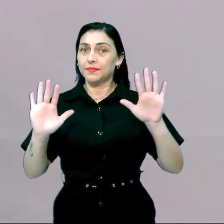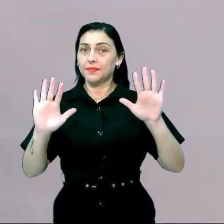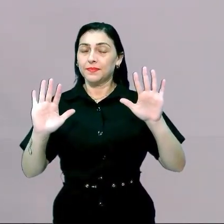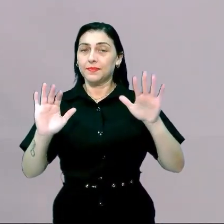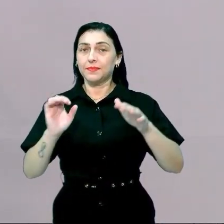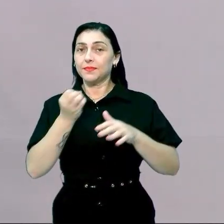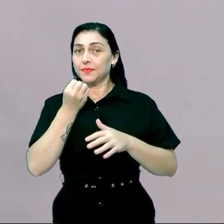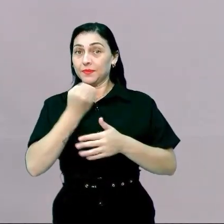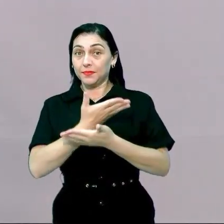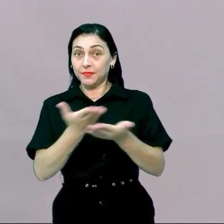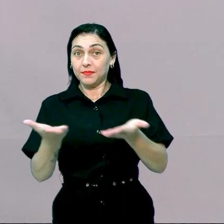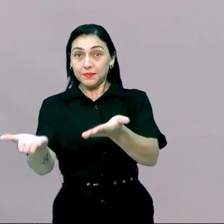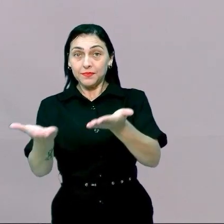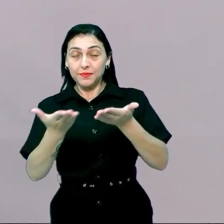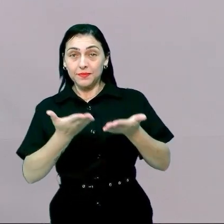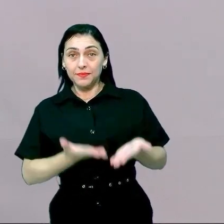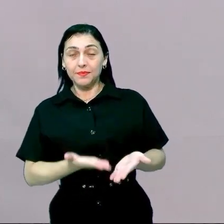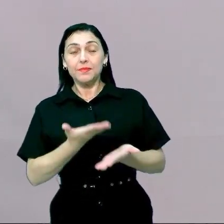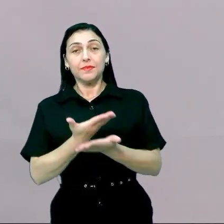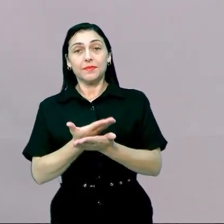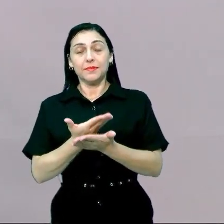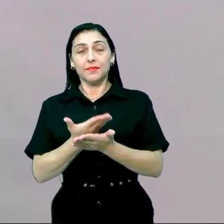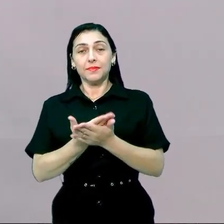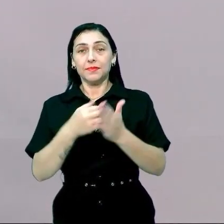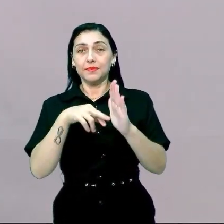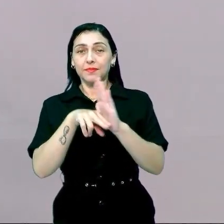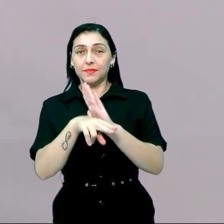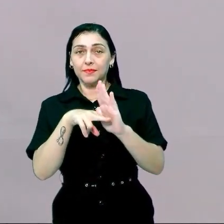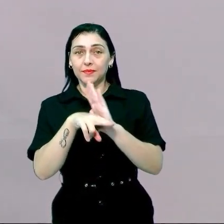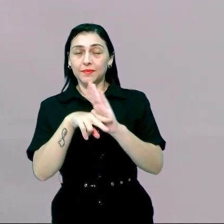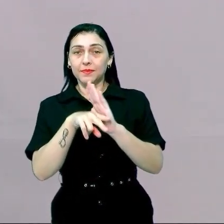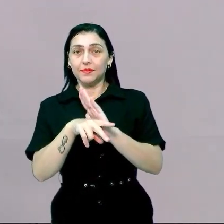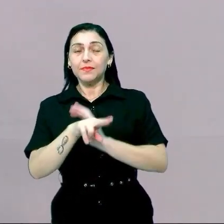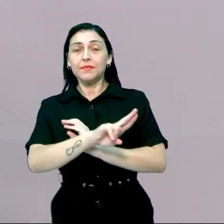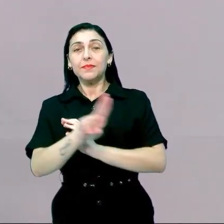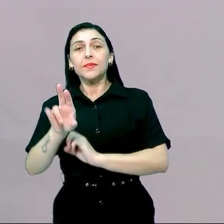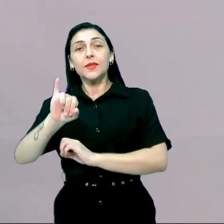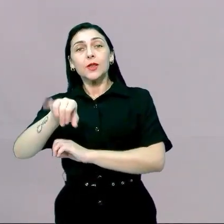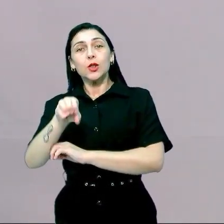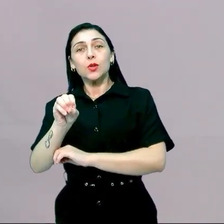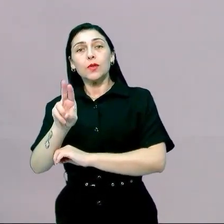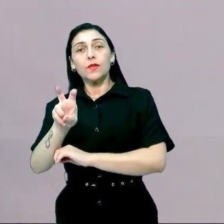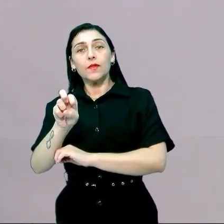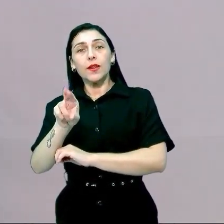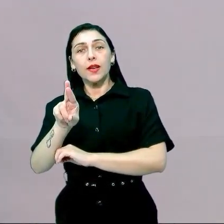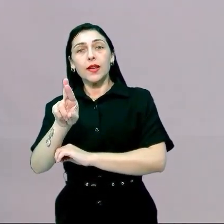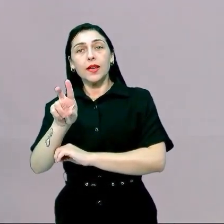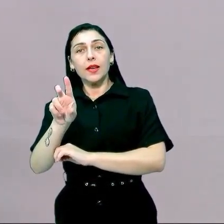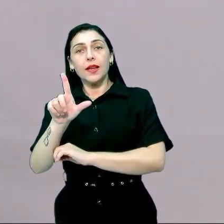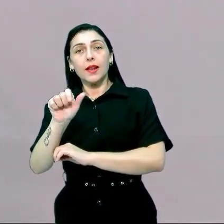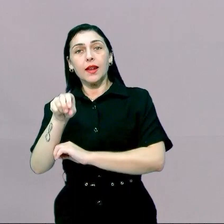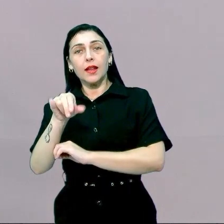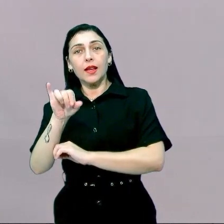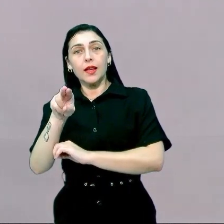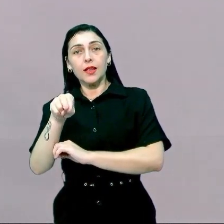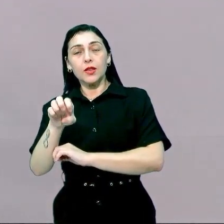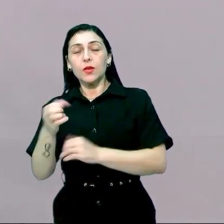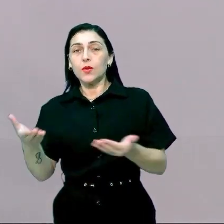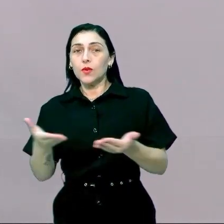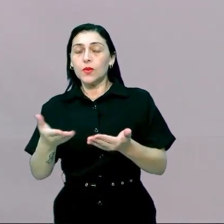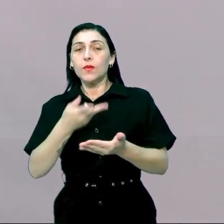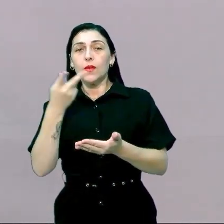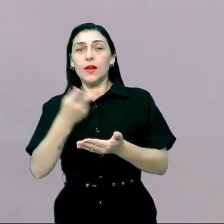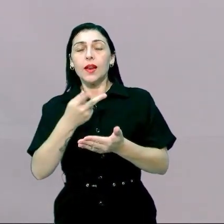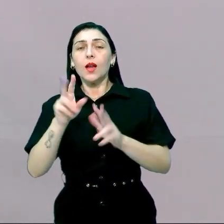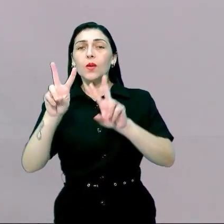Olá, pessoal! Sejam muito bem-vindos para mais uma aula de Biologia. Meu nome é Joverlaine e hoje estamos aqui para falar